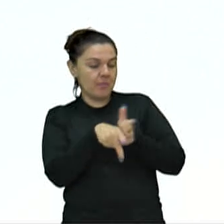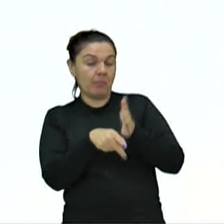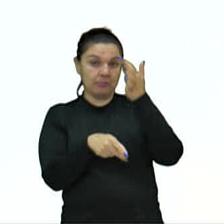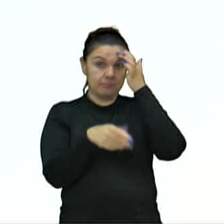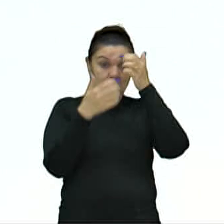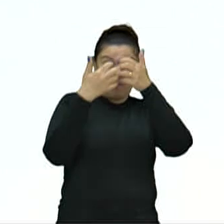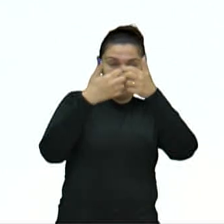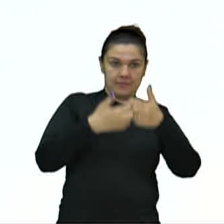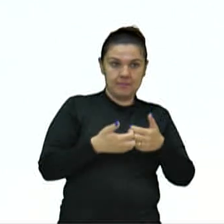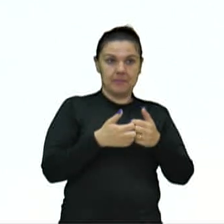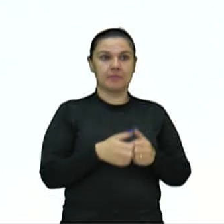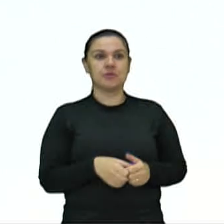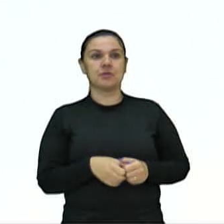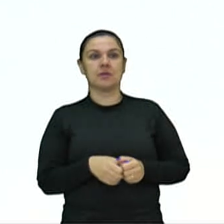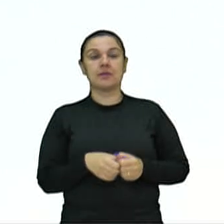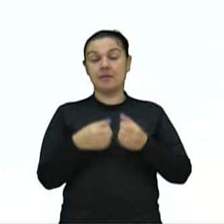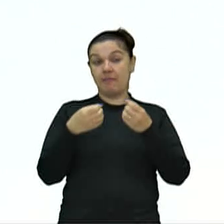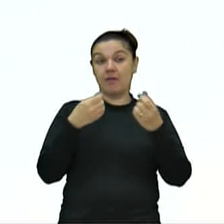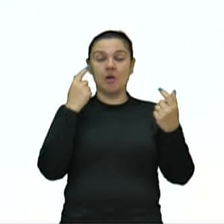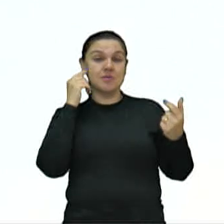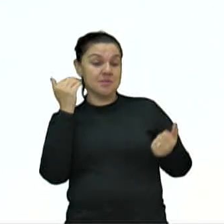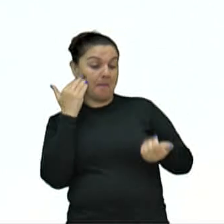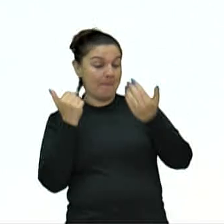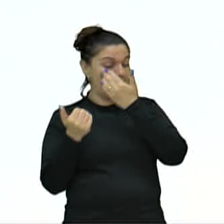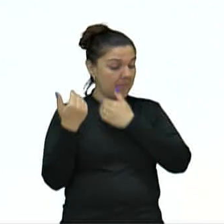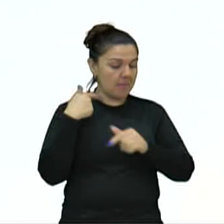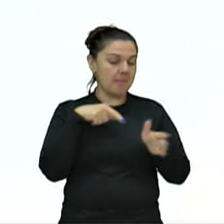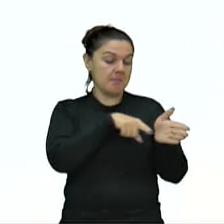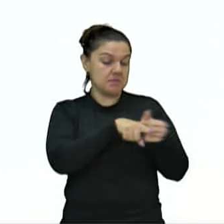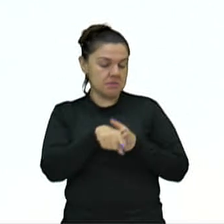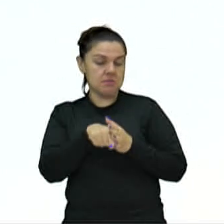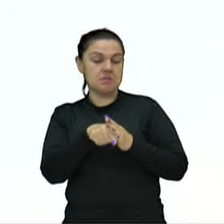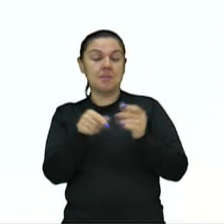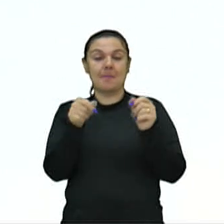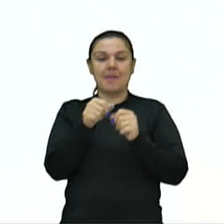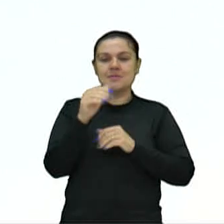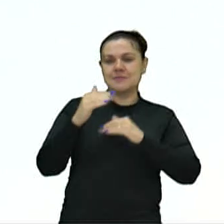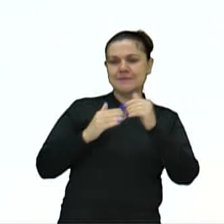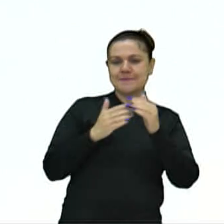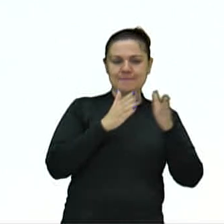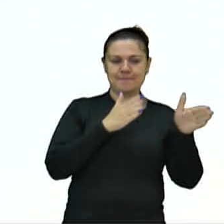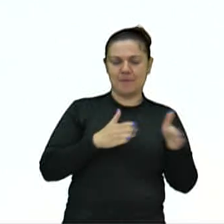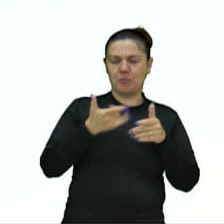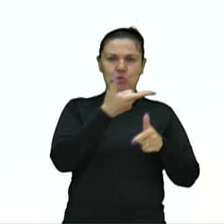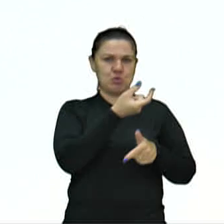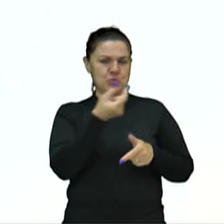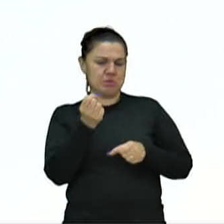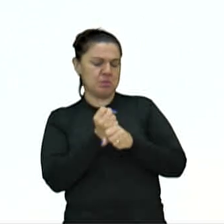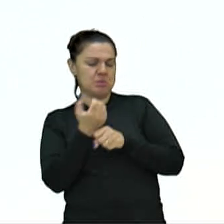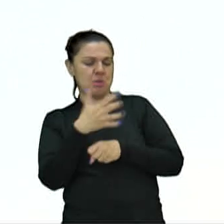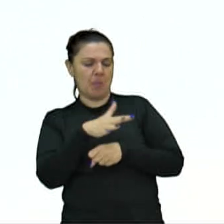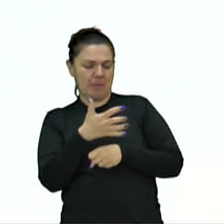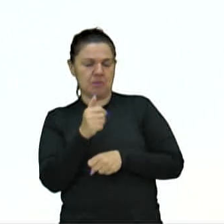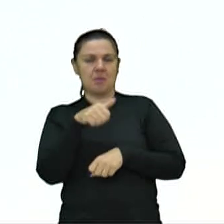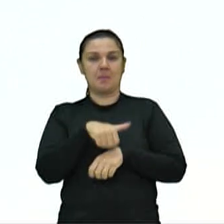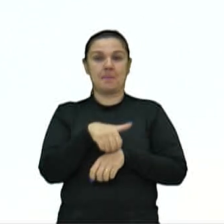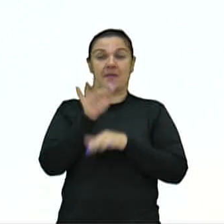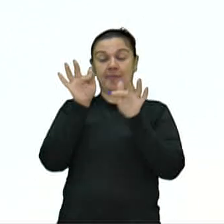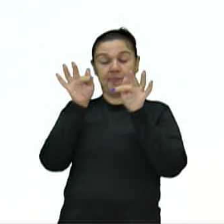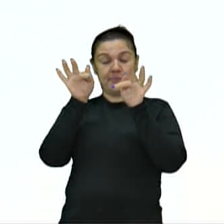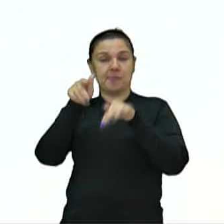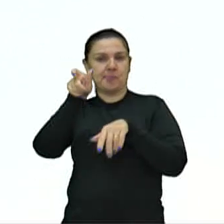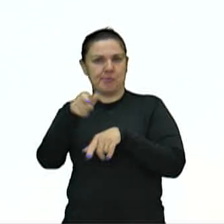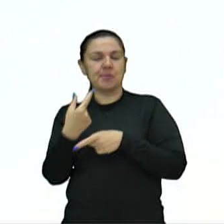que a demiurgia do saber fabricou com suas mãos, há menos de 200 anos ou mais, e talvez seu fim está